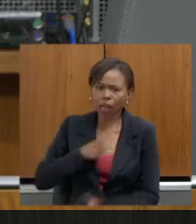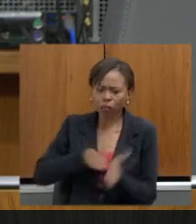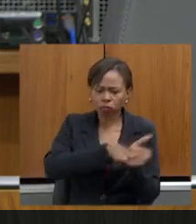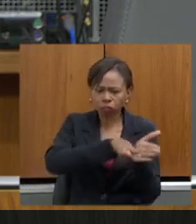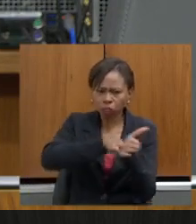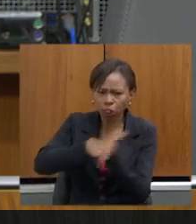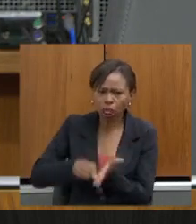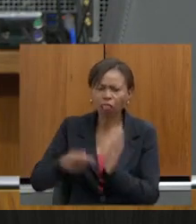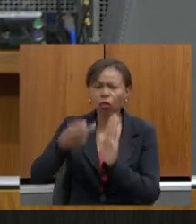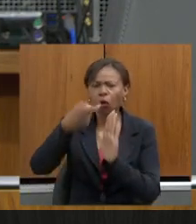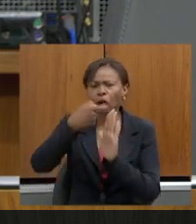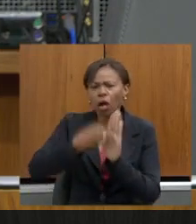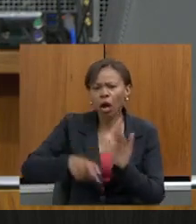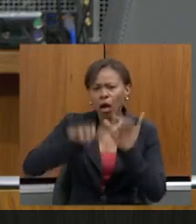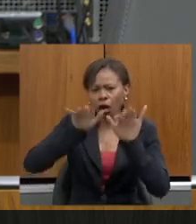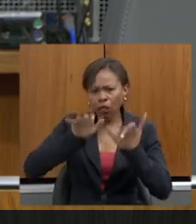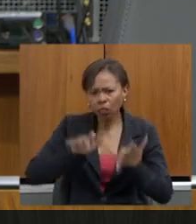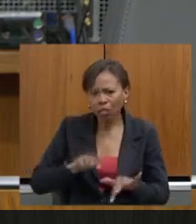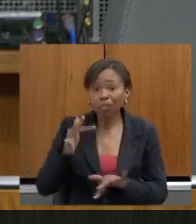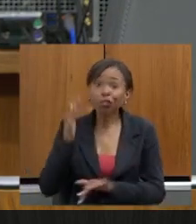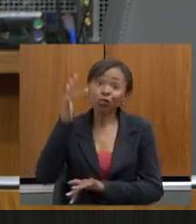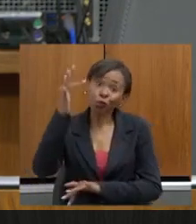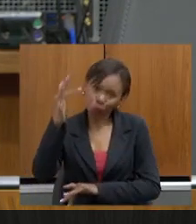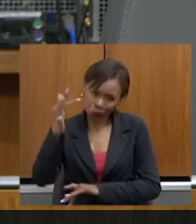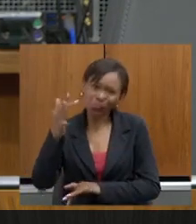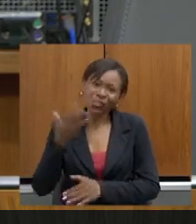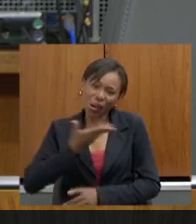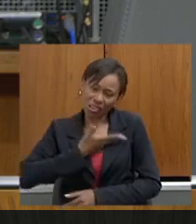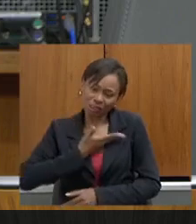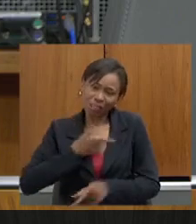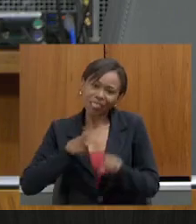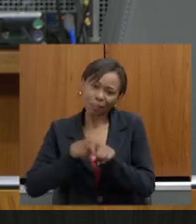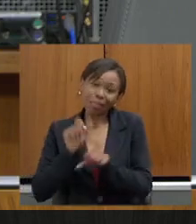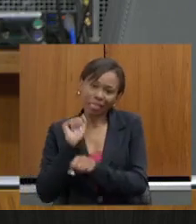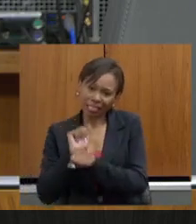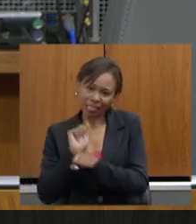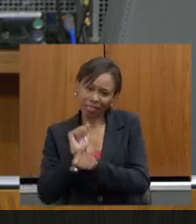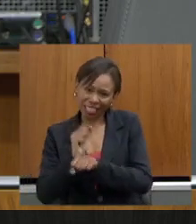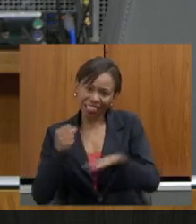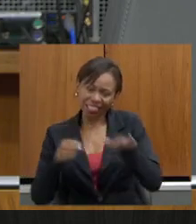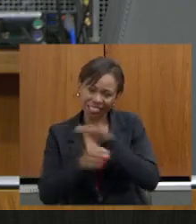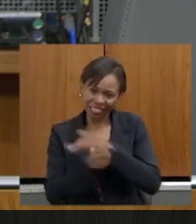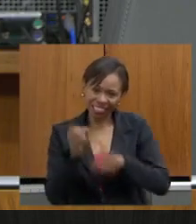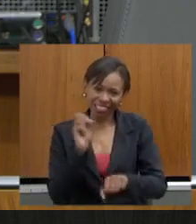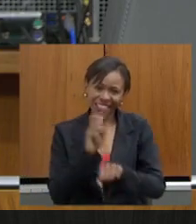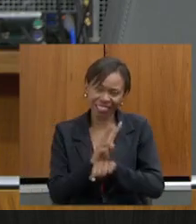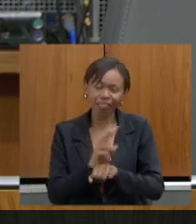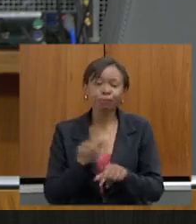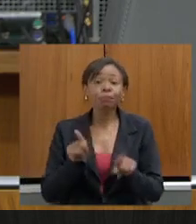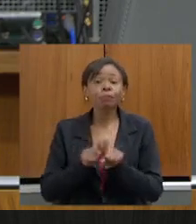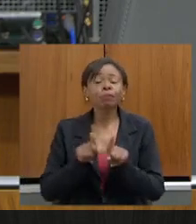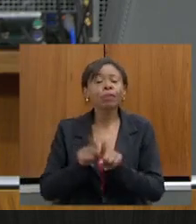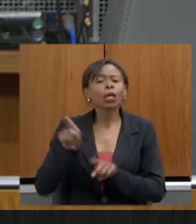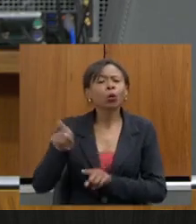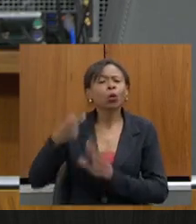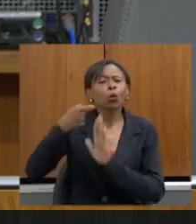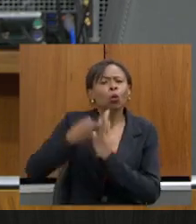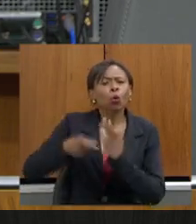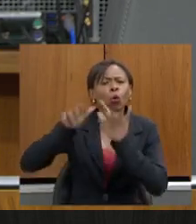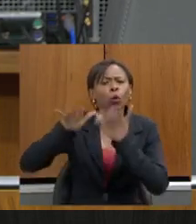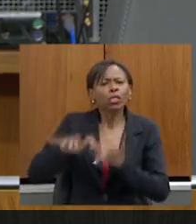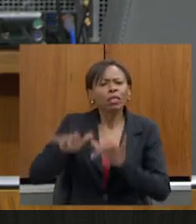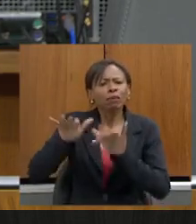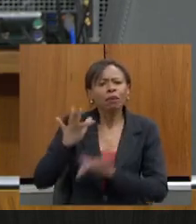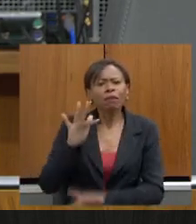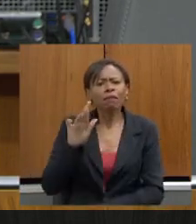escrivães meus futuros colegas escrivães excedentes que aqui são também o escrivão Francisco